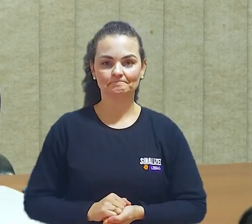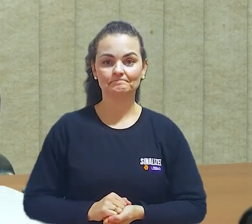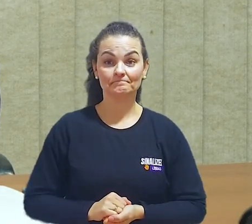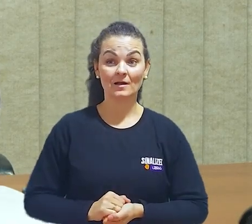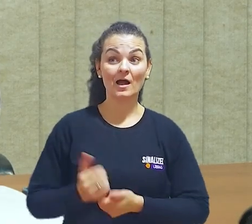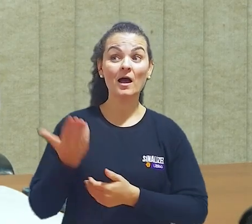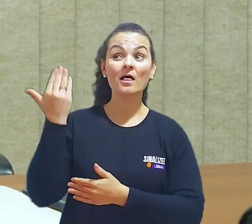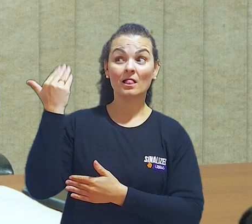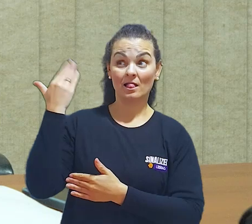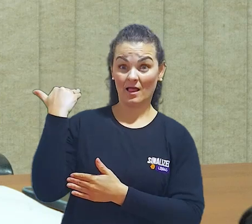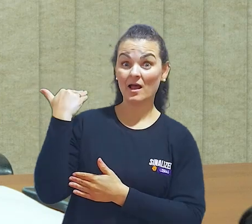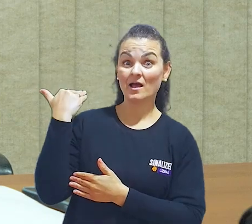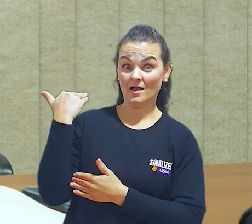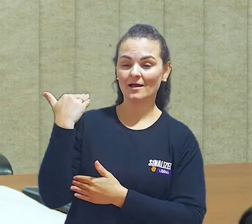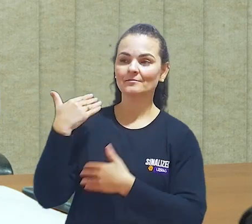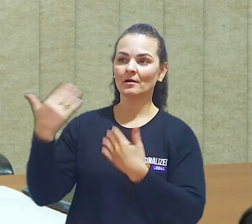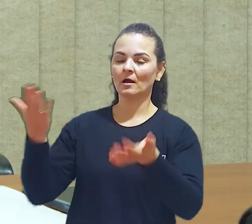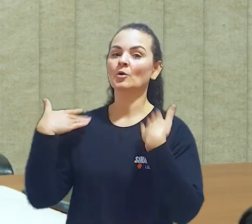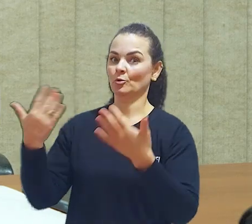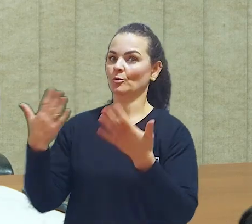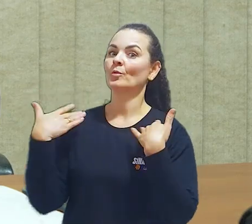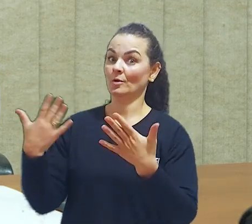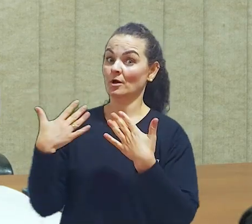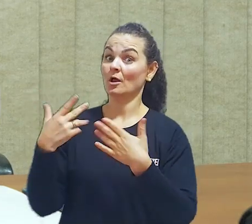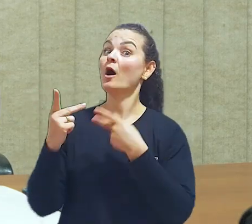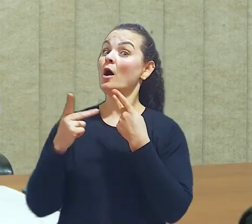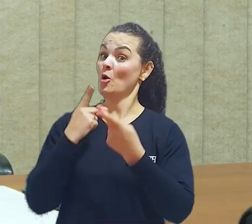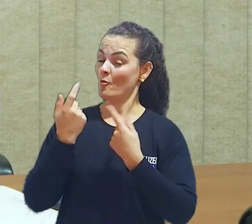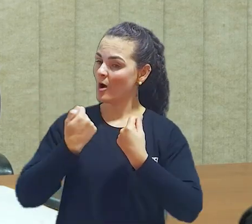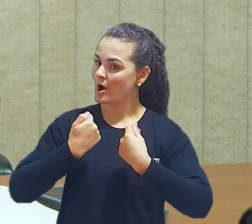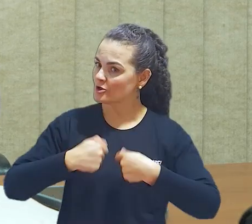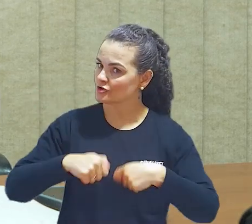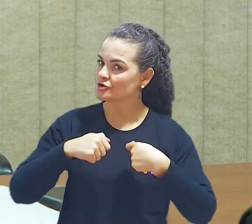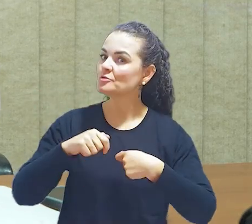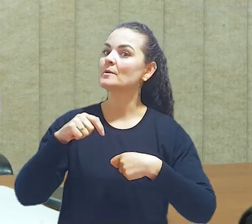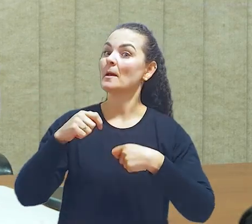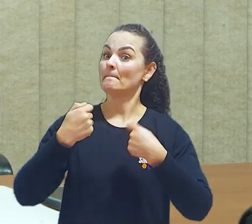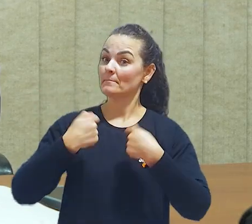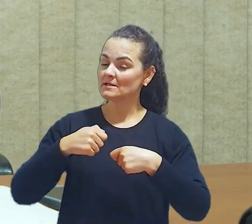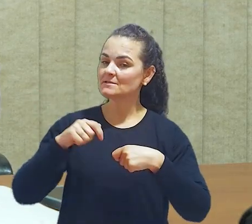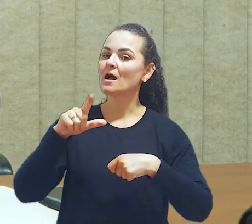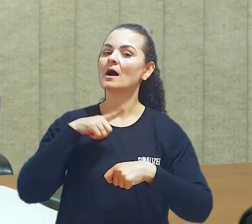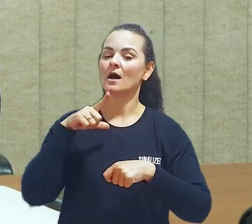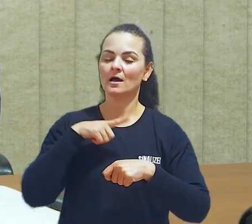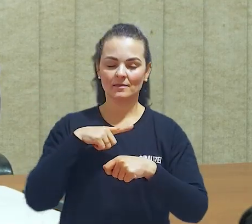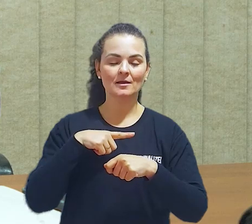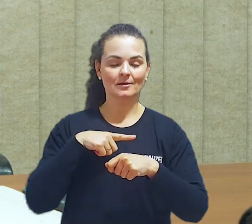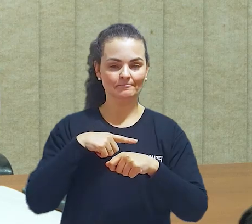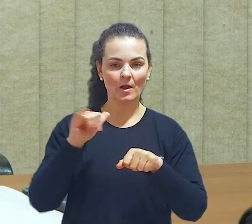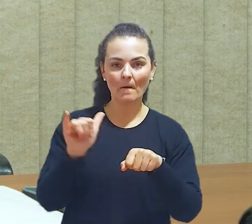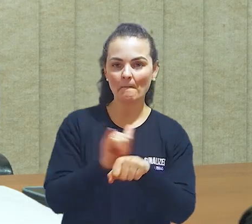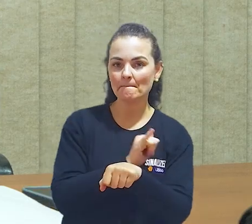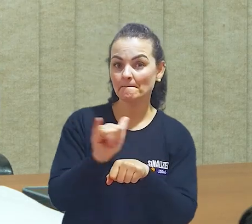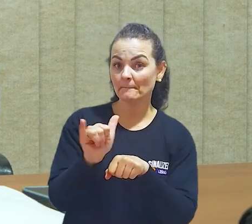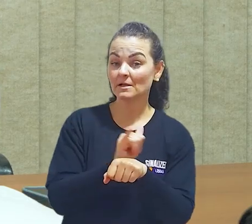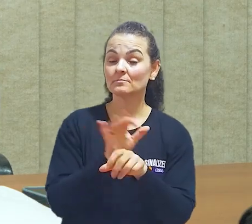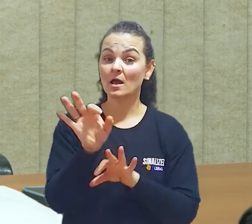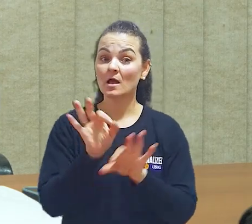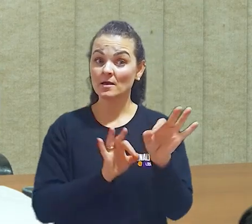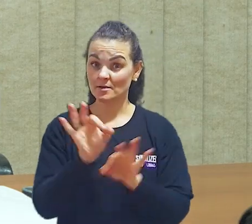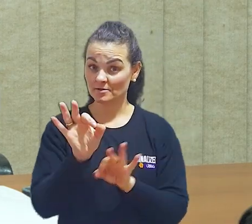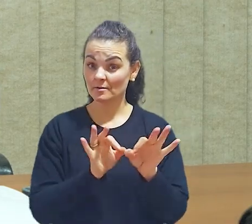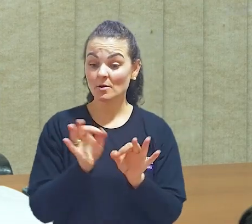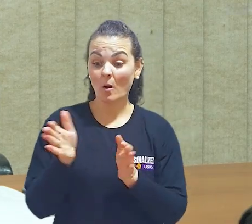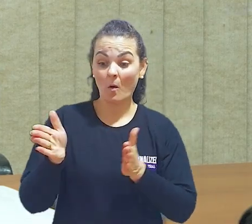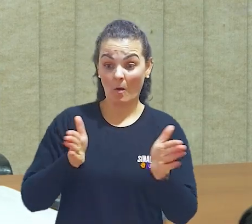época, principalmente no auge do verão, precisamos ter um planejamento estratégico a médio e longo prazo para